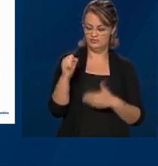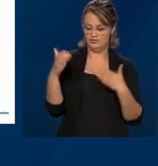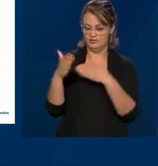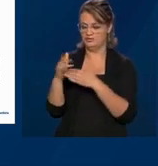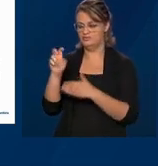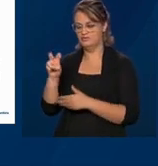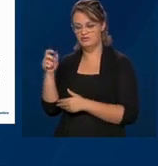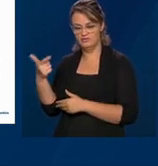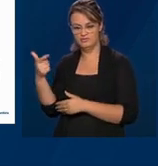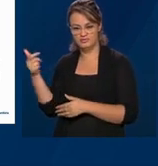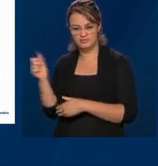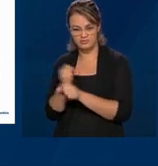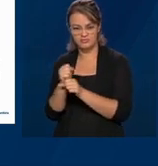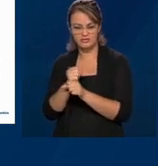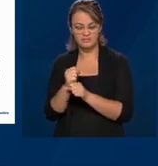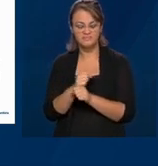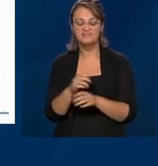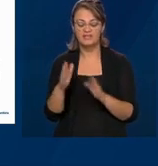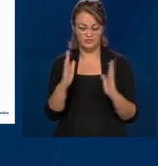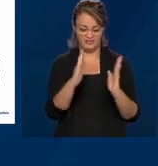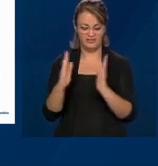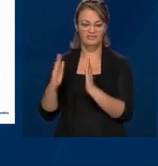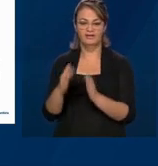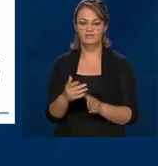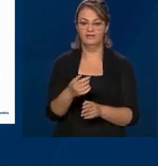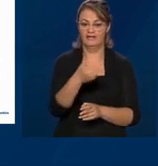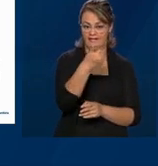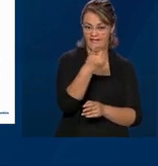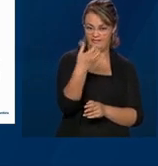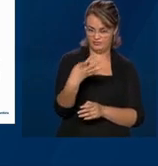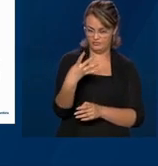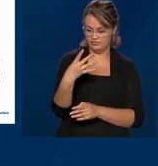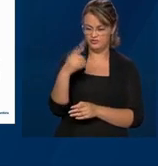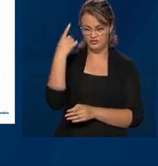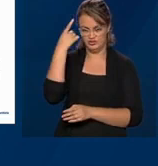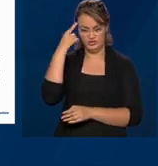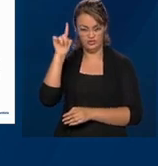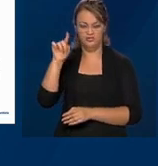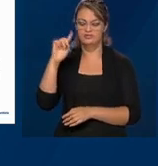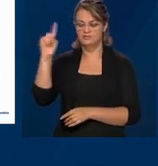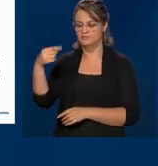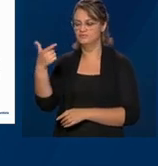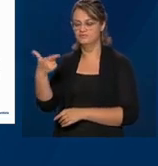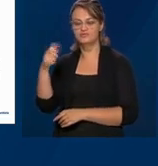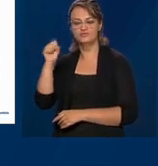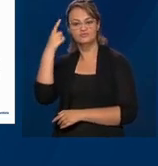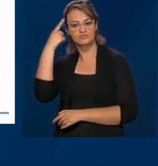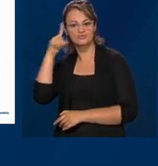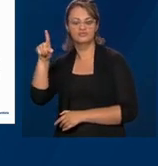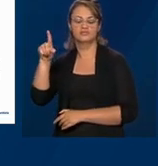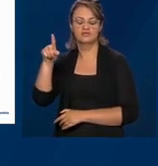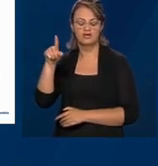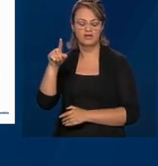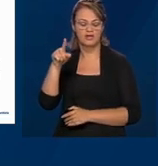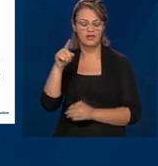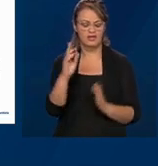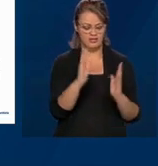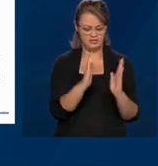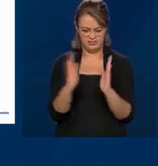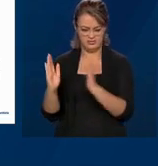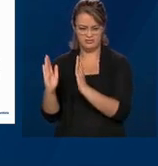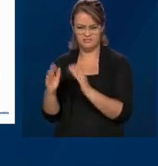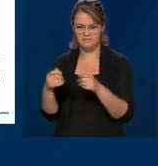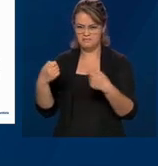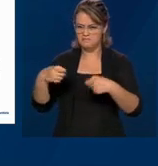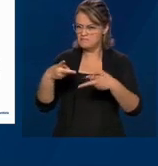2 intervalos de dose, 14 dias e 28 dias. E aí o que se observou nesse estudo de fase 1/2 foi